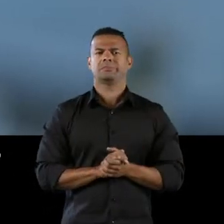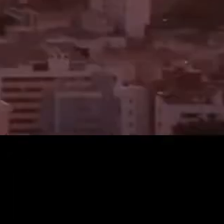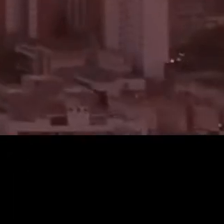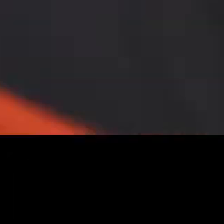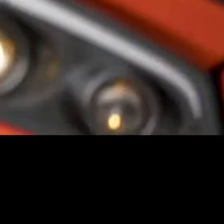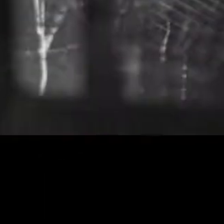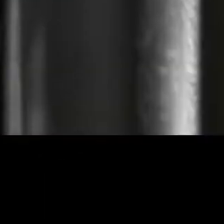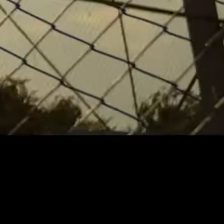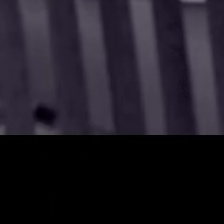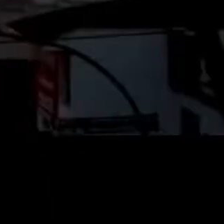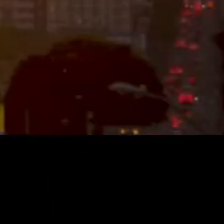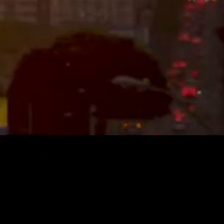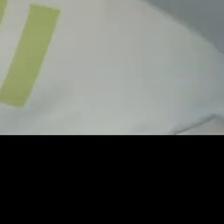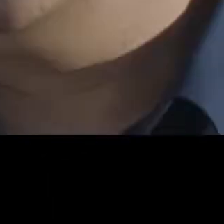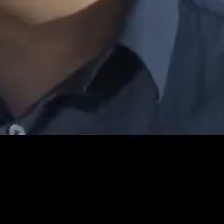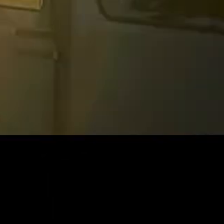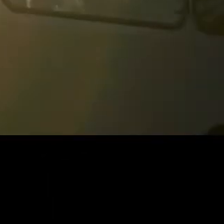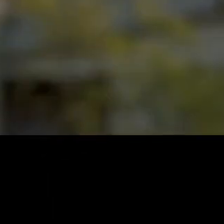água?